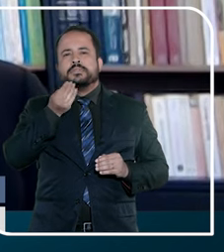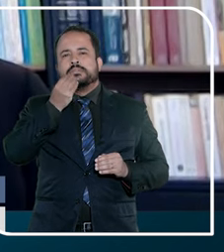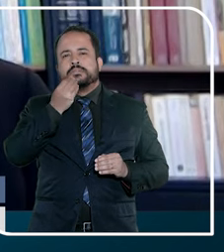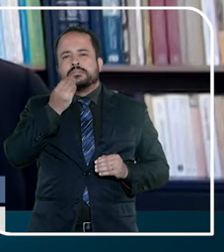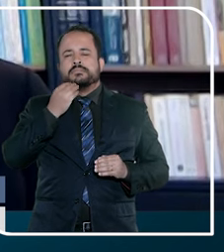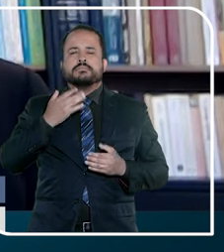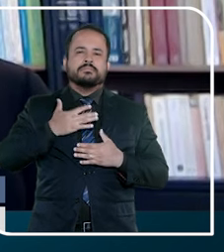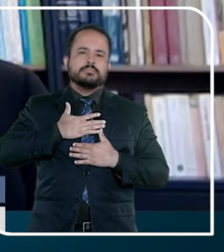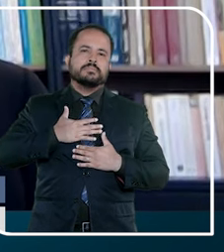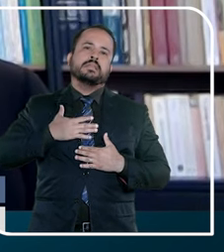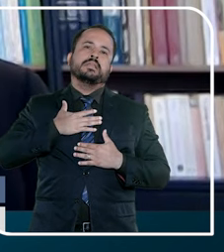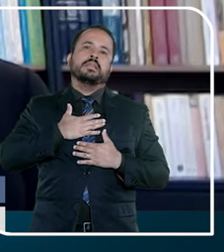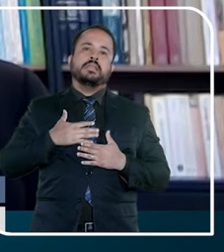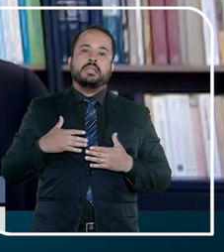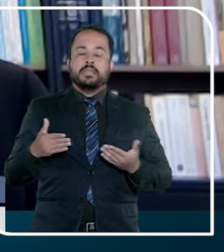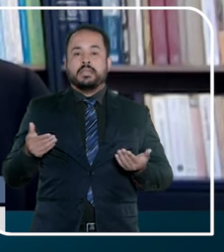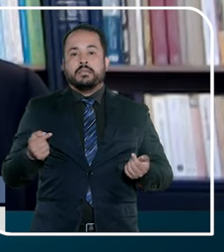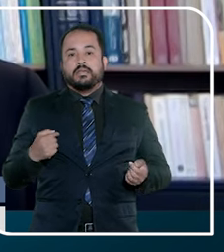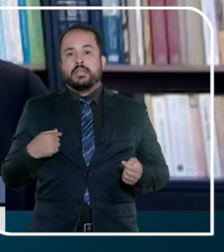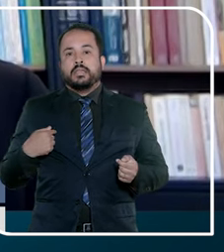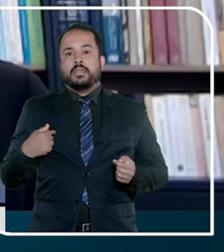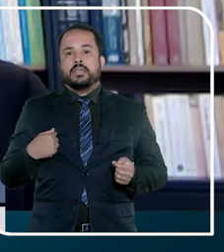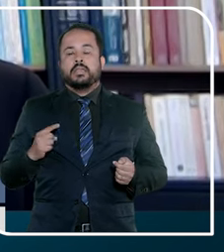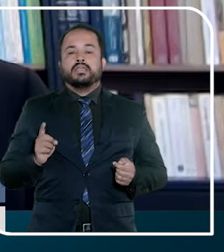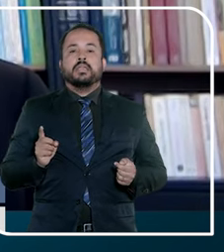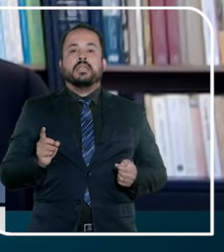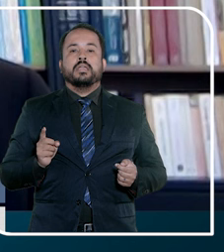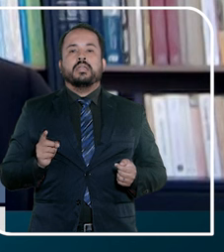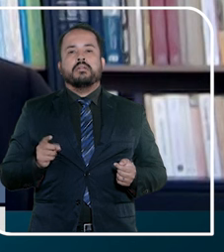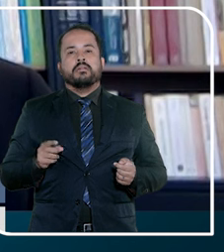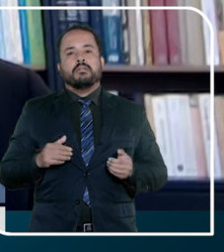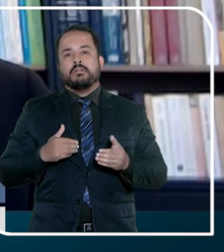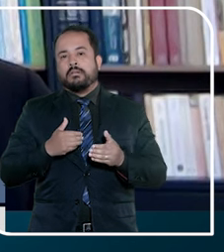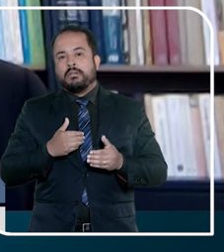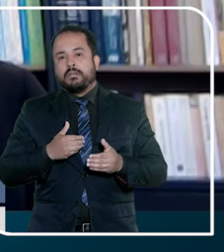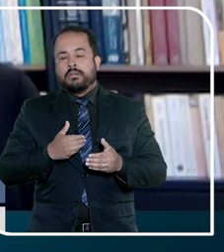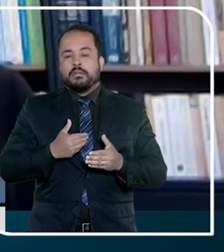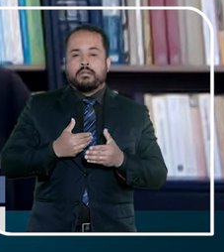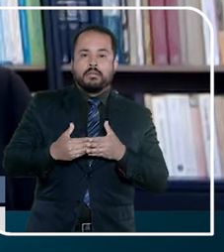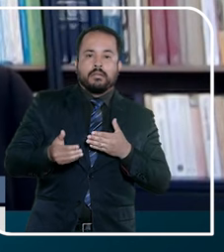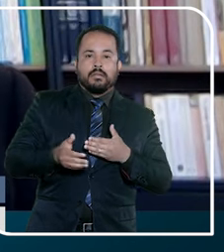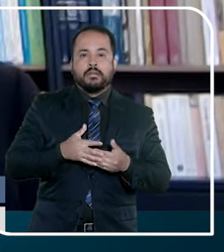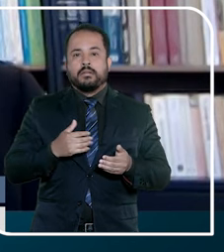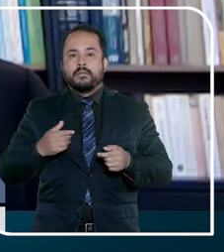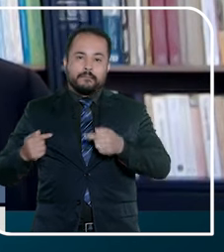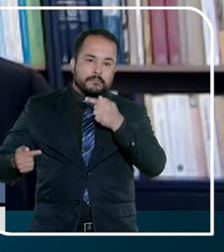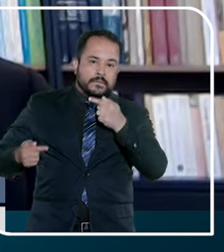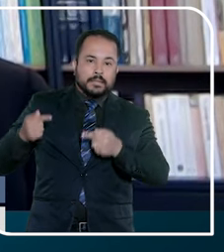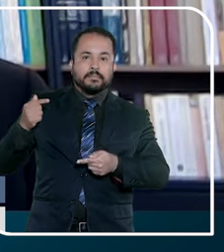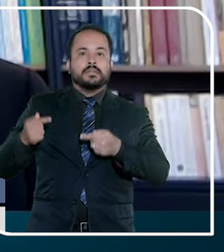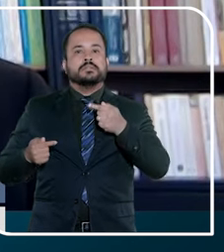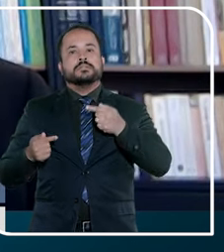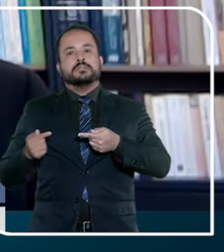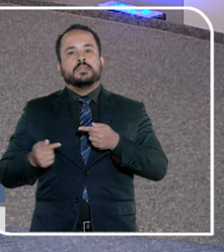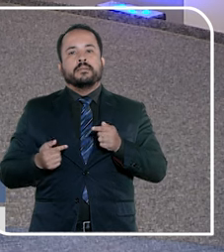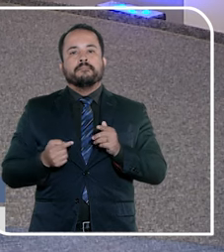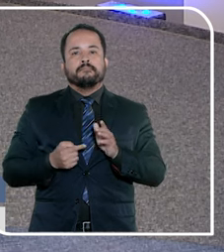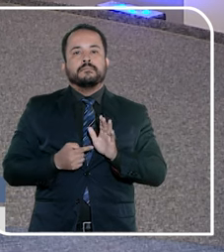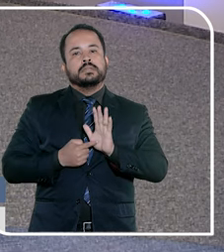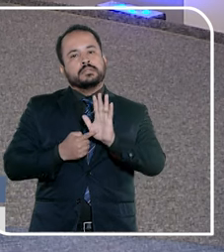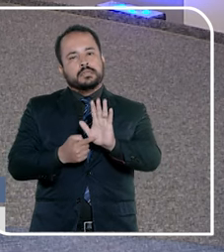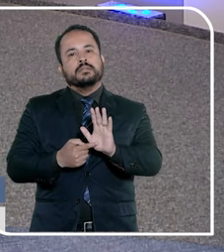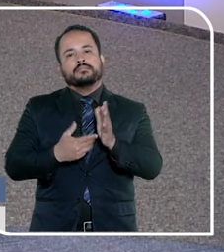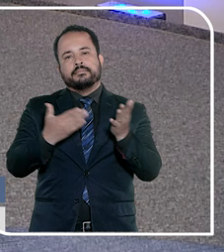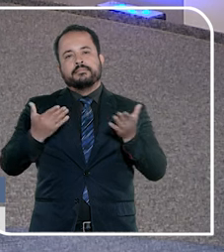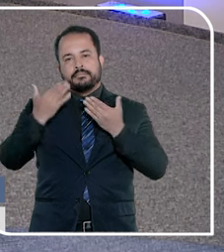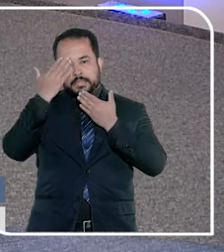disposição que para qualquer outra outro debate que se apresentar Muito obrigado